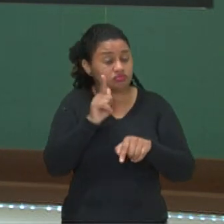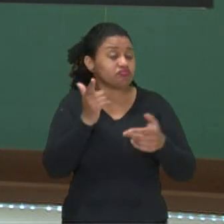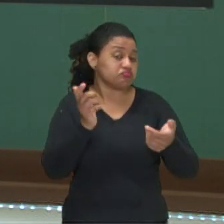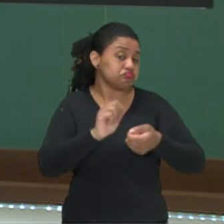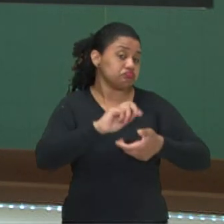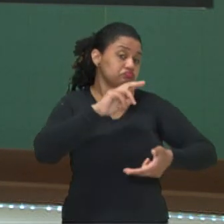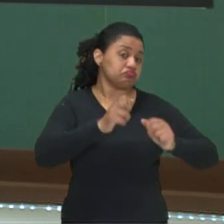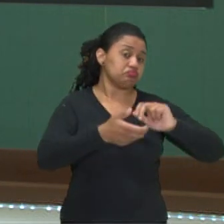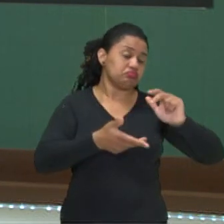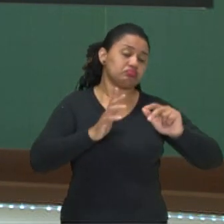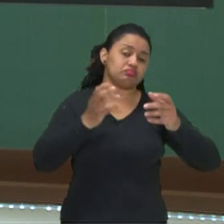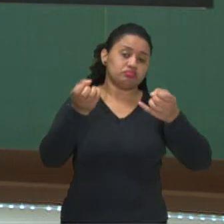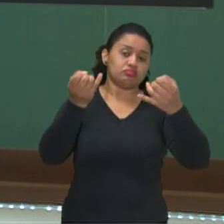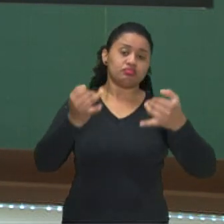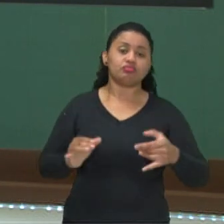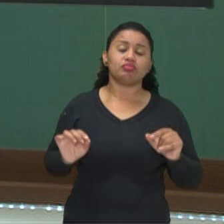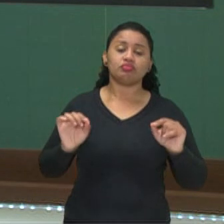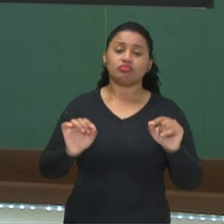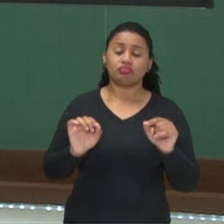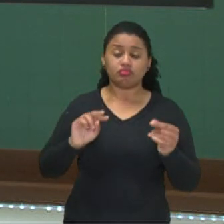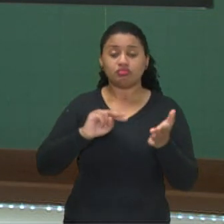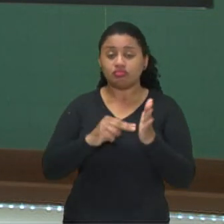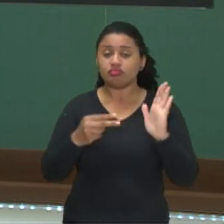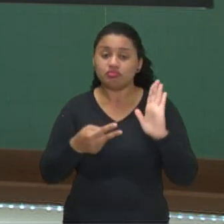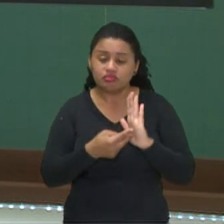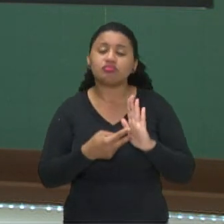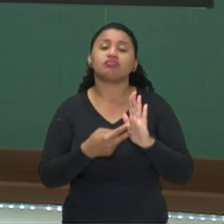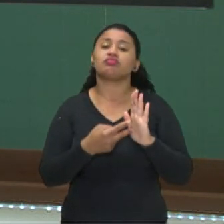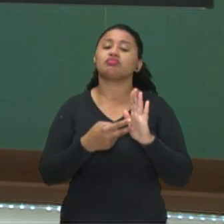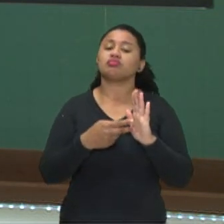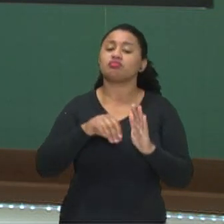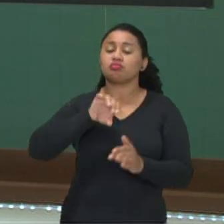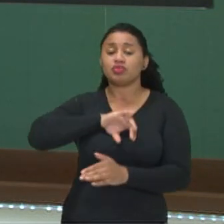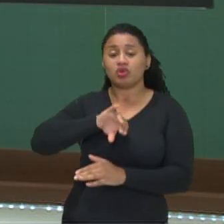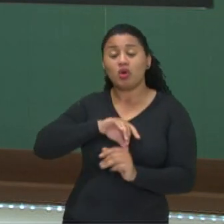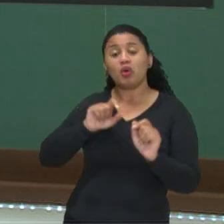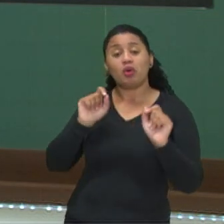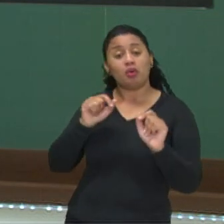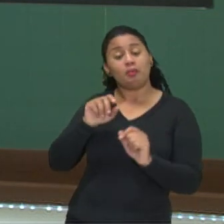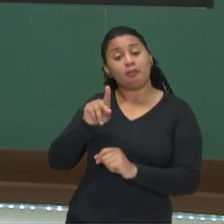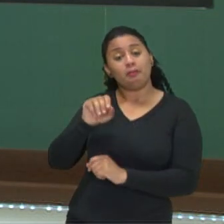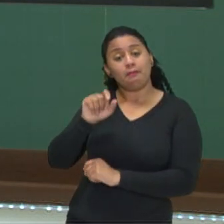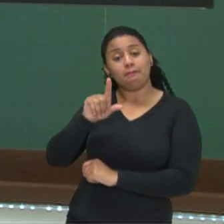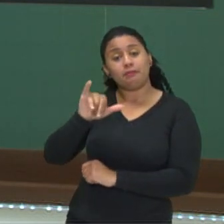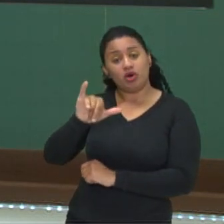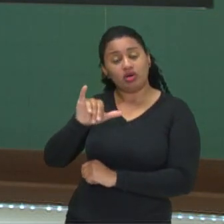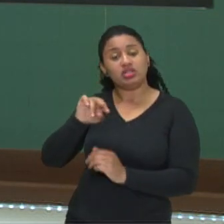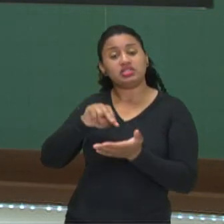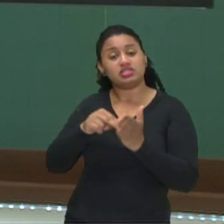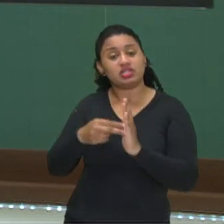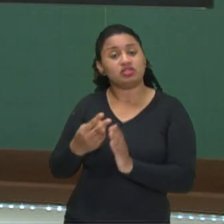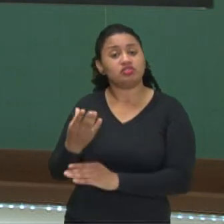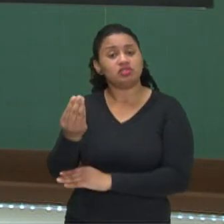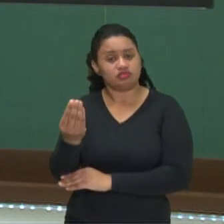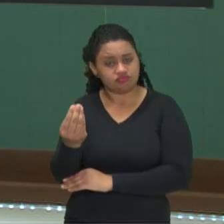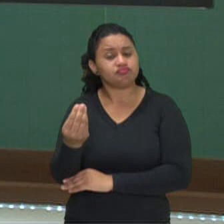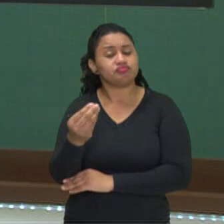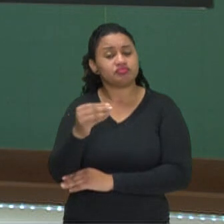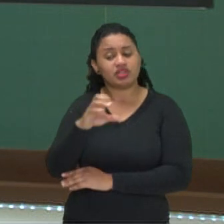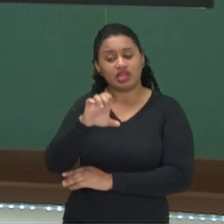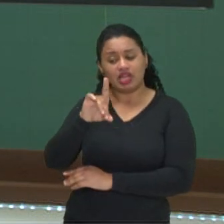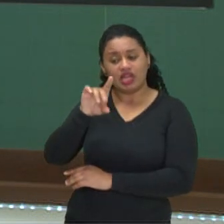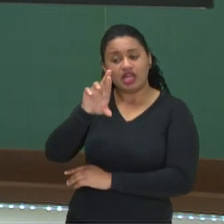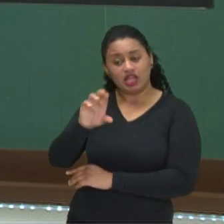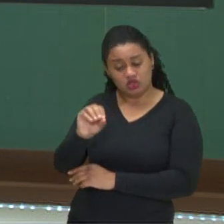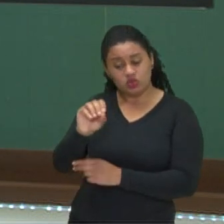estava falando na questão do significado em português, poli, quer dizer o quê? Muitos, edro, a gente